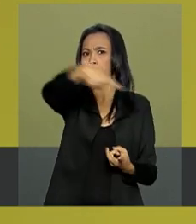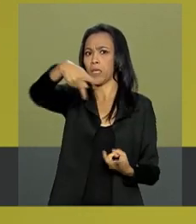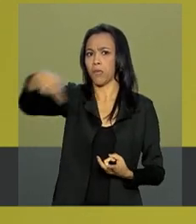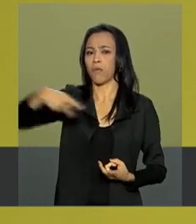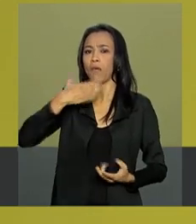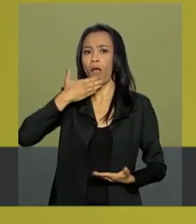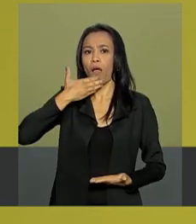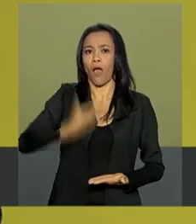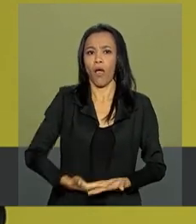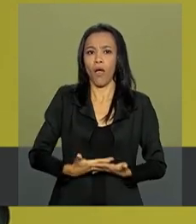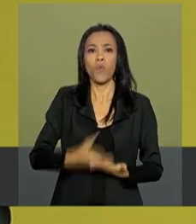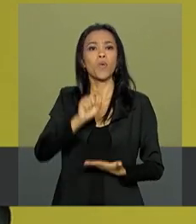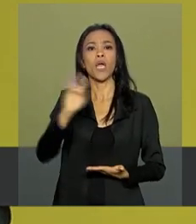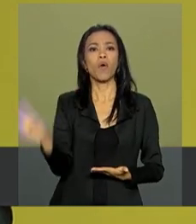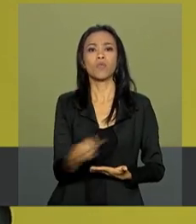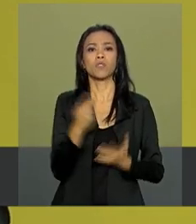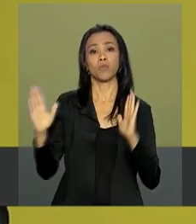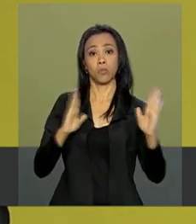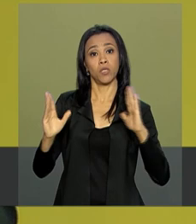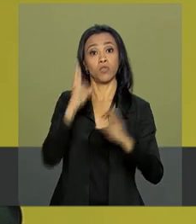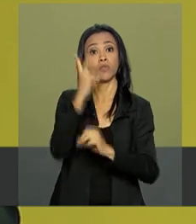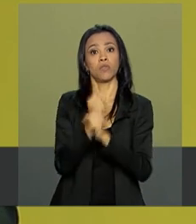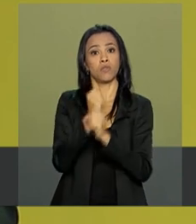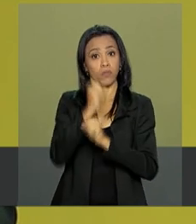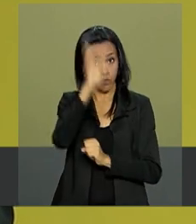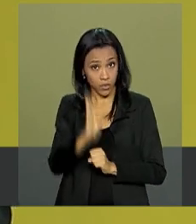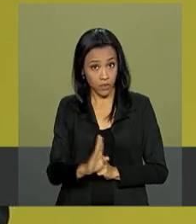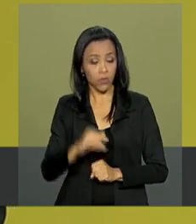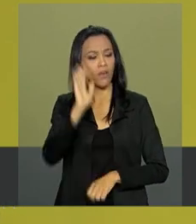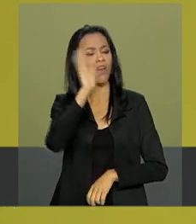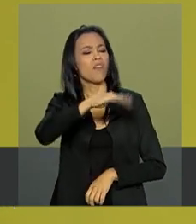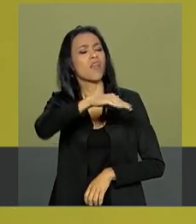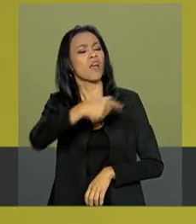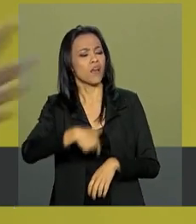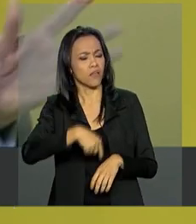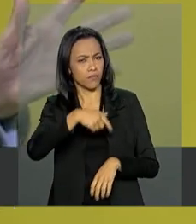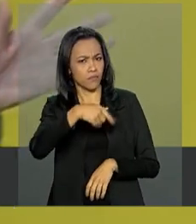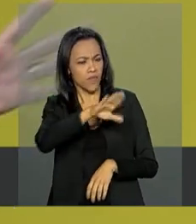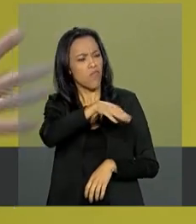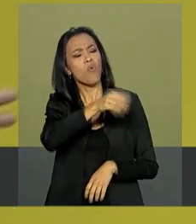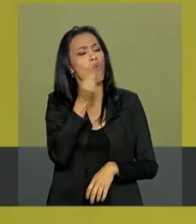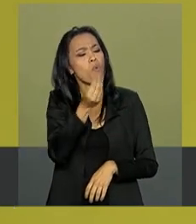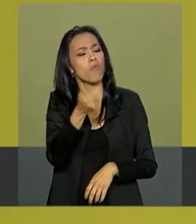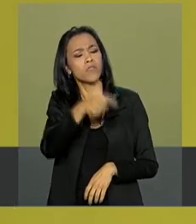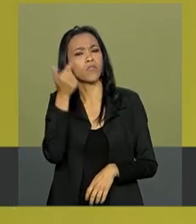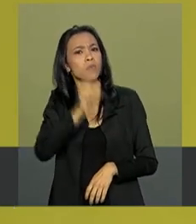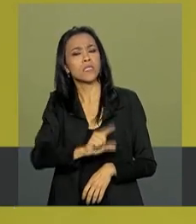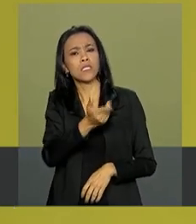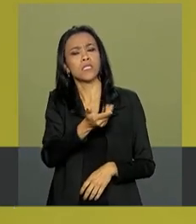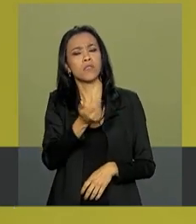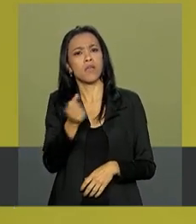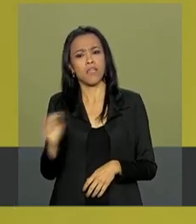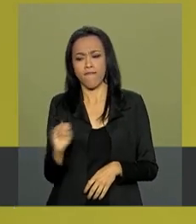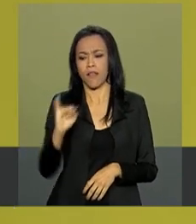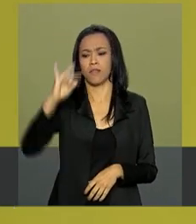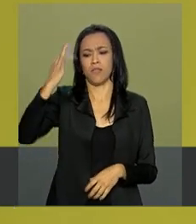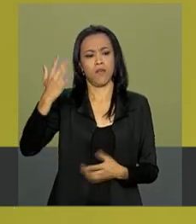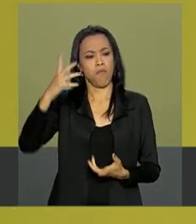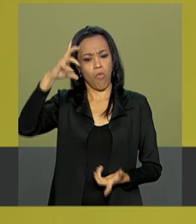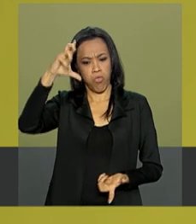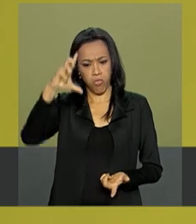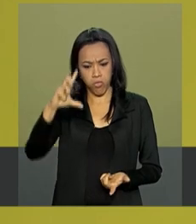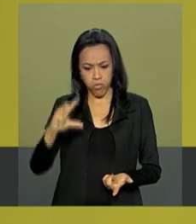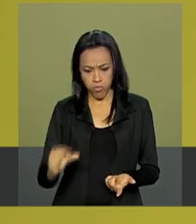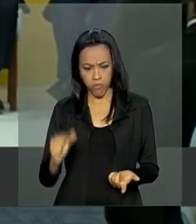anos no nosso país. Alguns deles me diziam, Temer, vem cá, como é que você conseguiu, vocês conseguiram trazer a inflação para, que estava